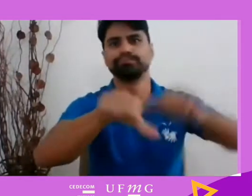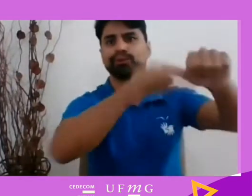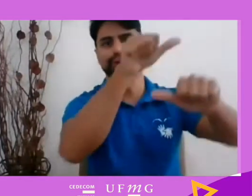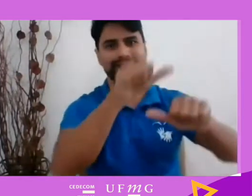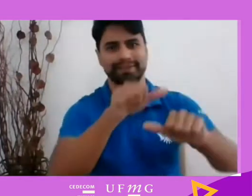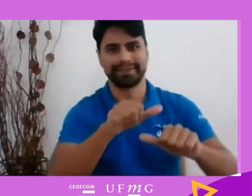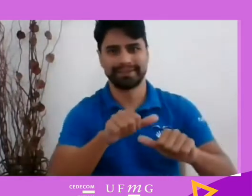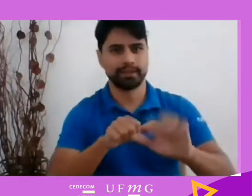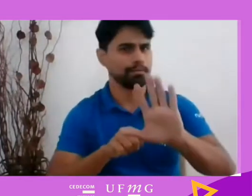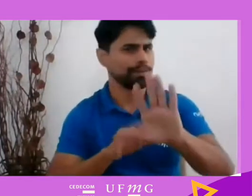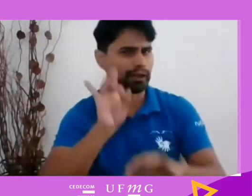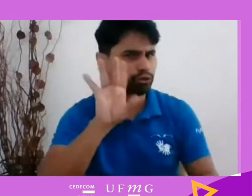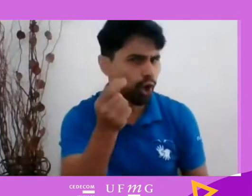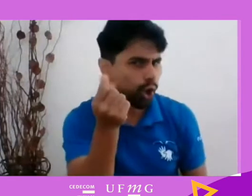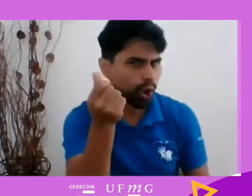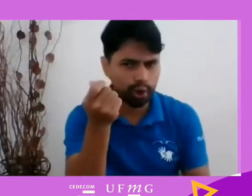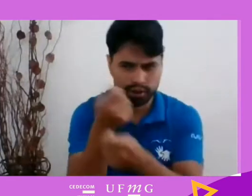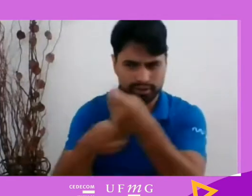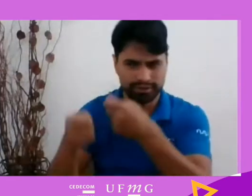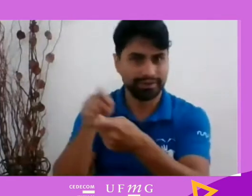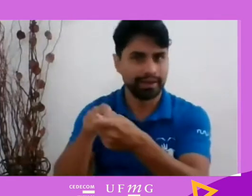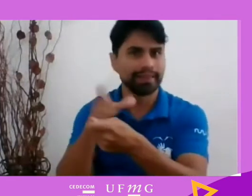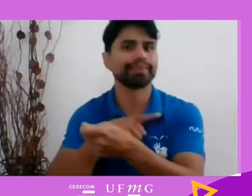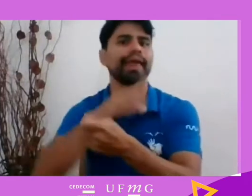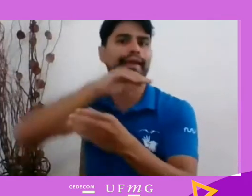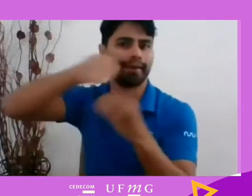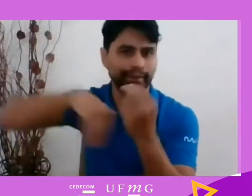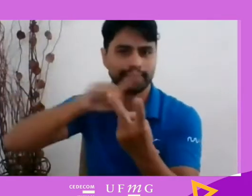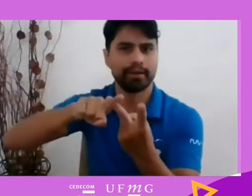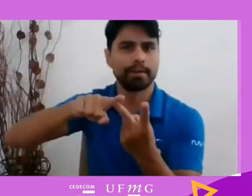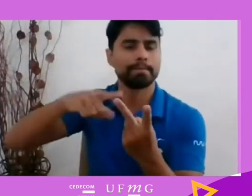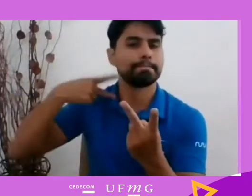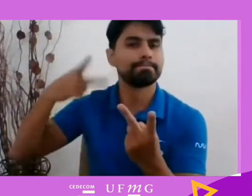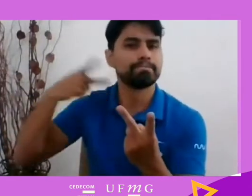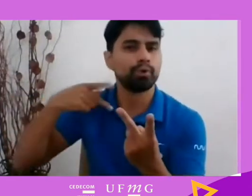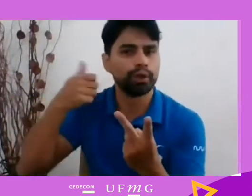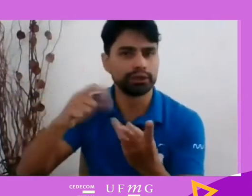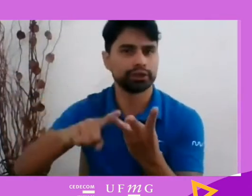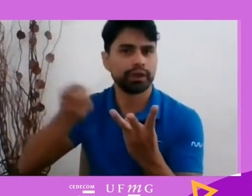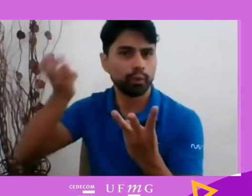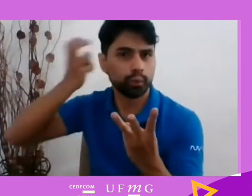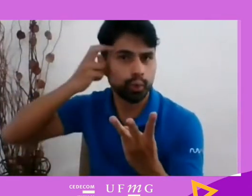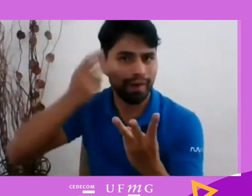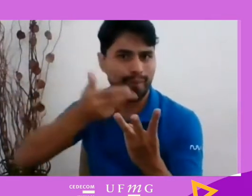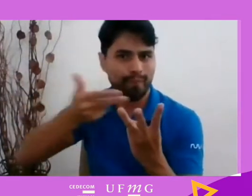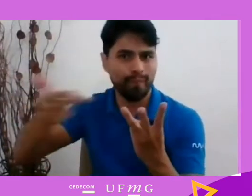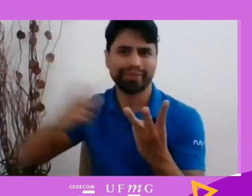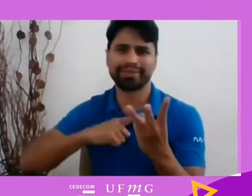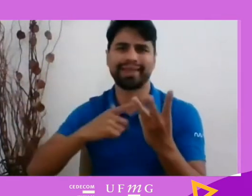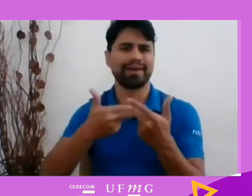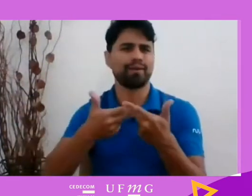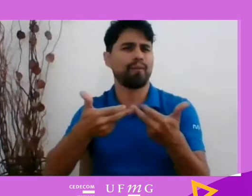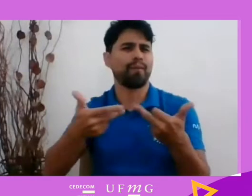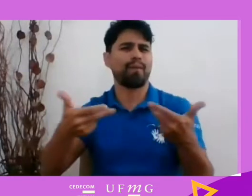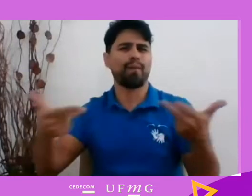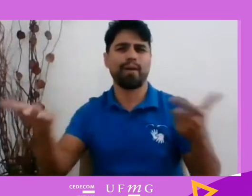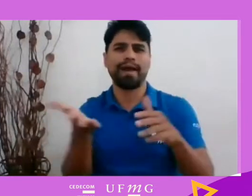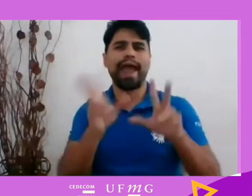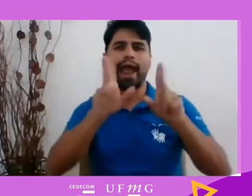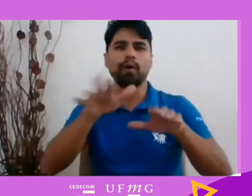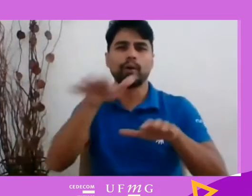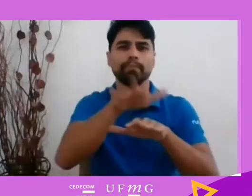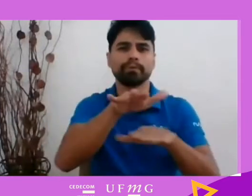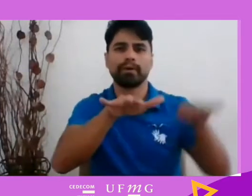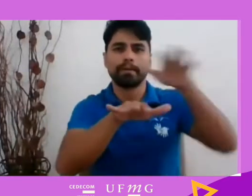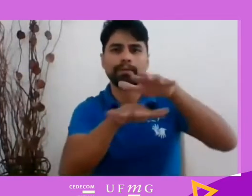econômica, política, cultural. São todas essas formas que a gente fala que é uma sobreposição, uma espécie de espiral de mediações, e cada